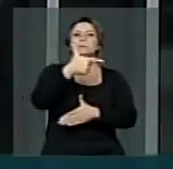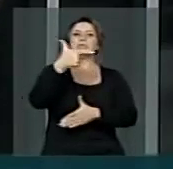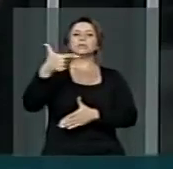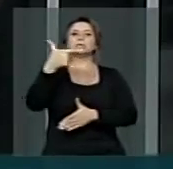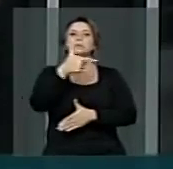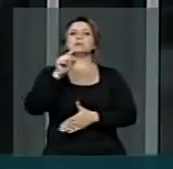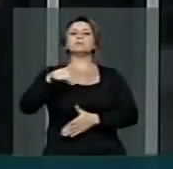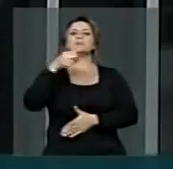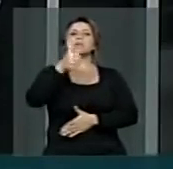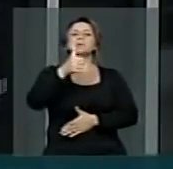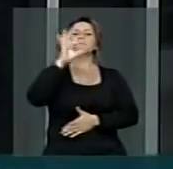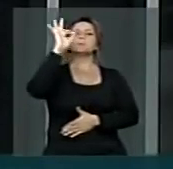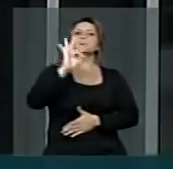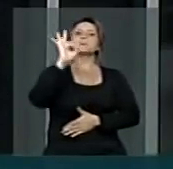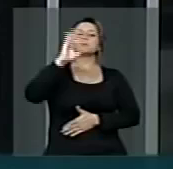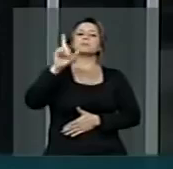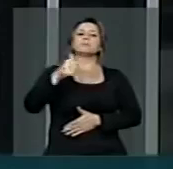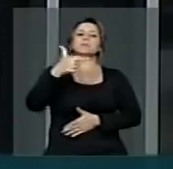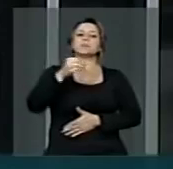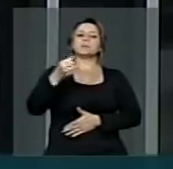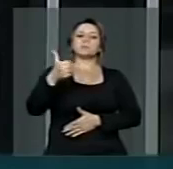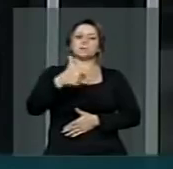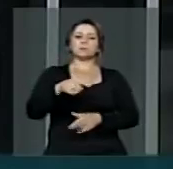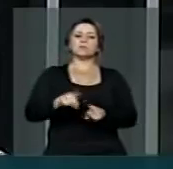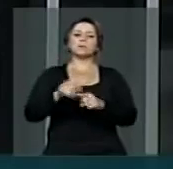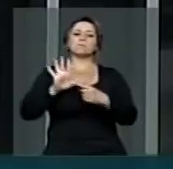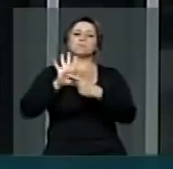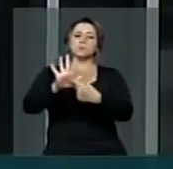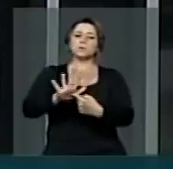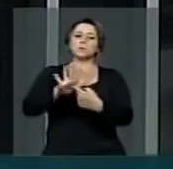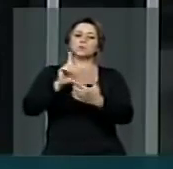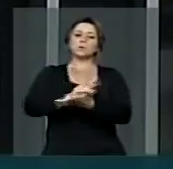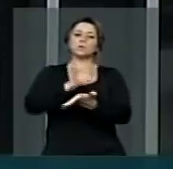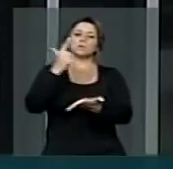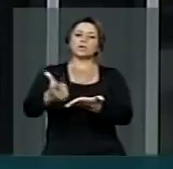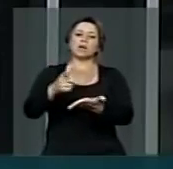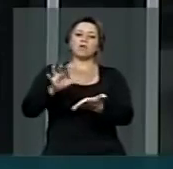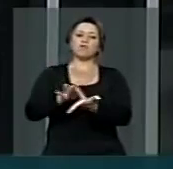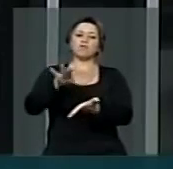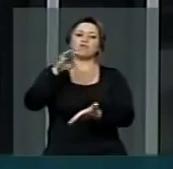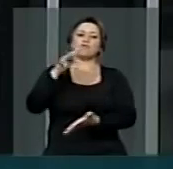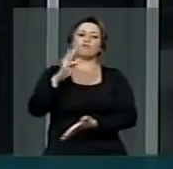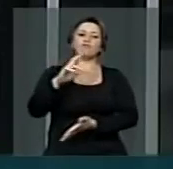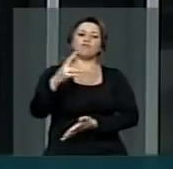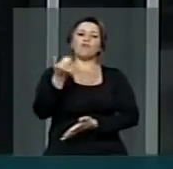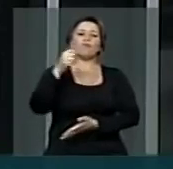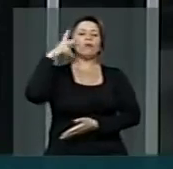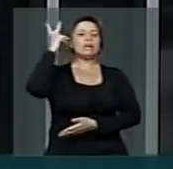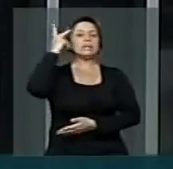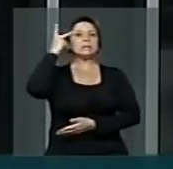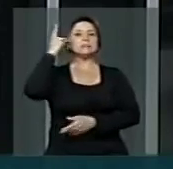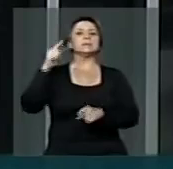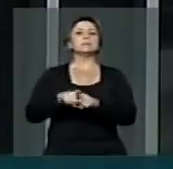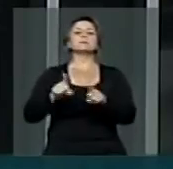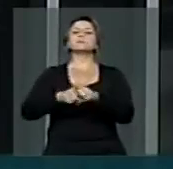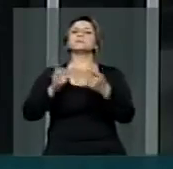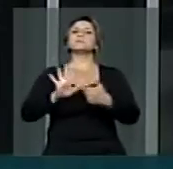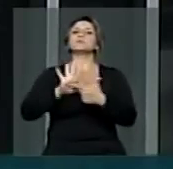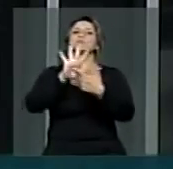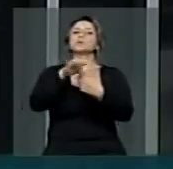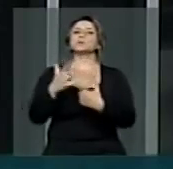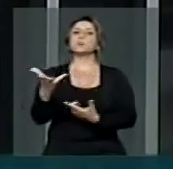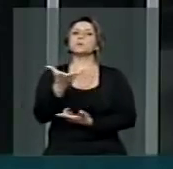22,1% em 2012, informa o jornal O Estado de São Paulo. Contudo, boa parte deste